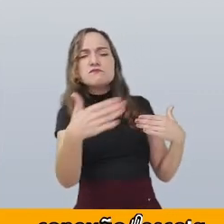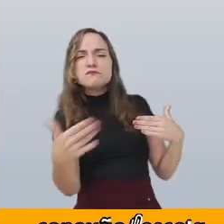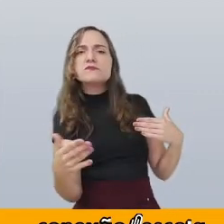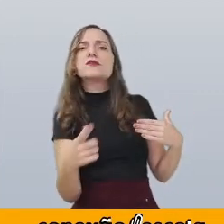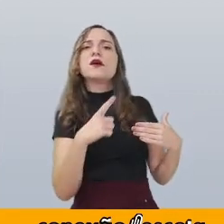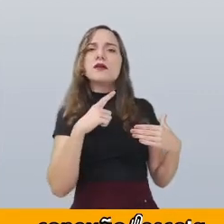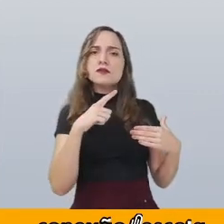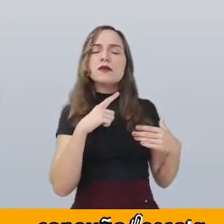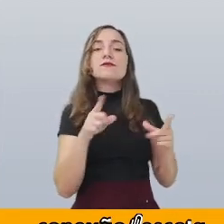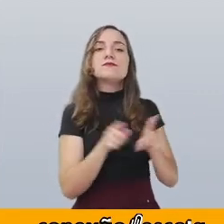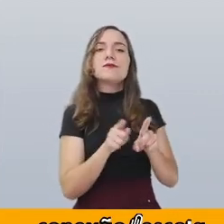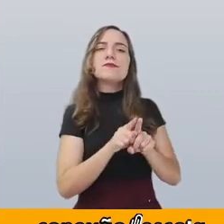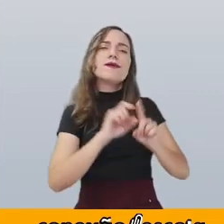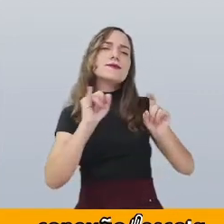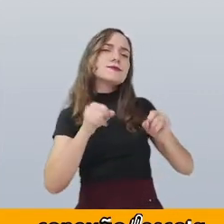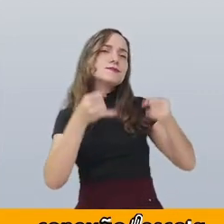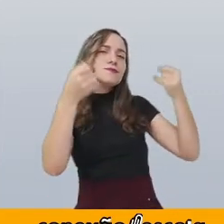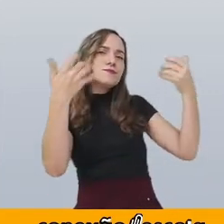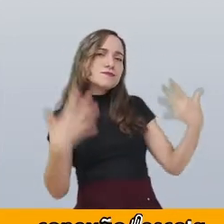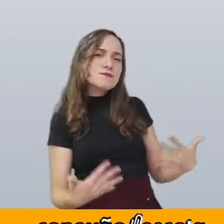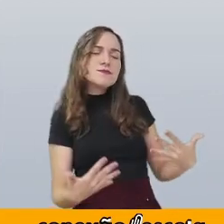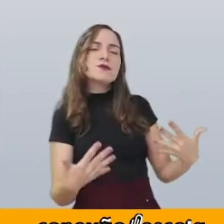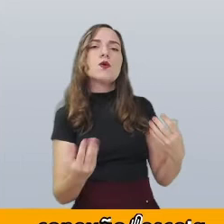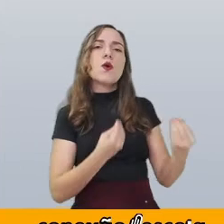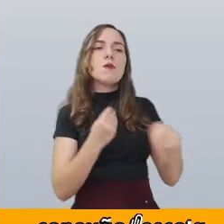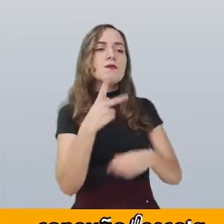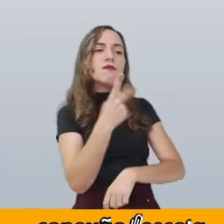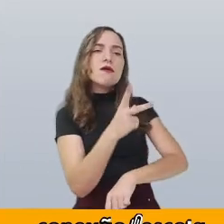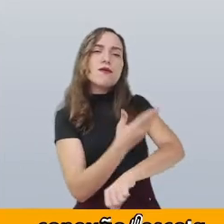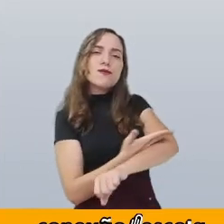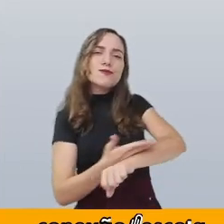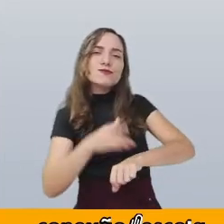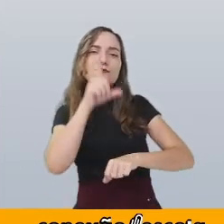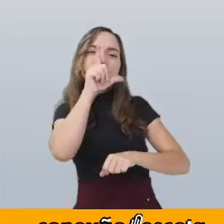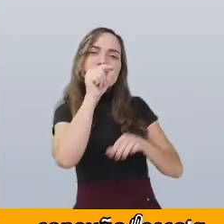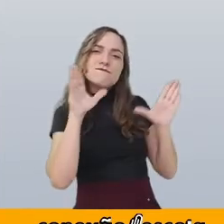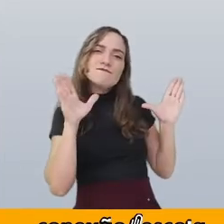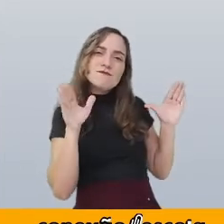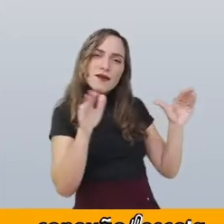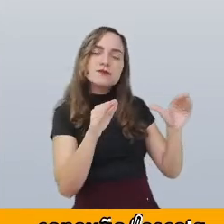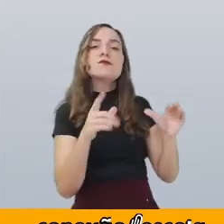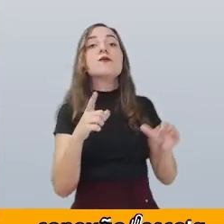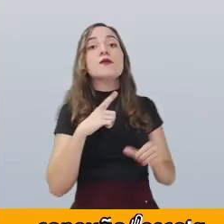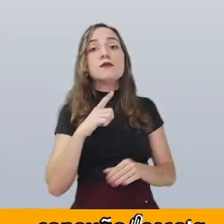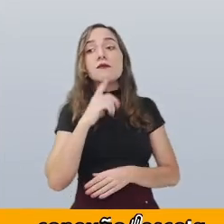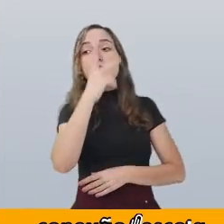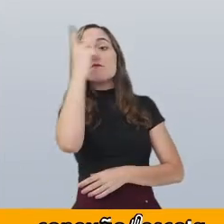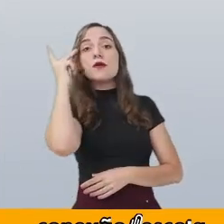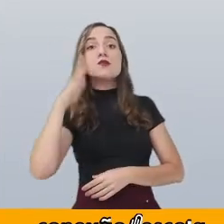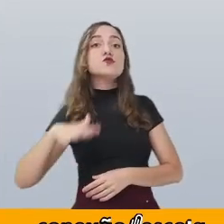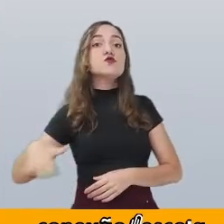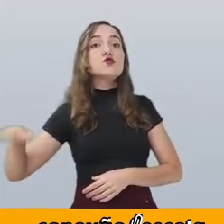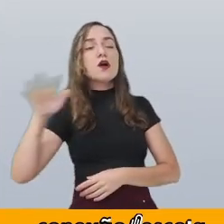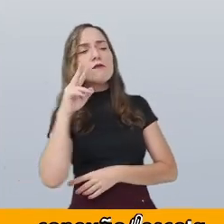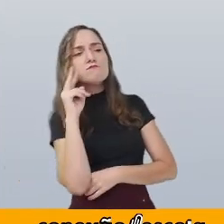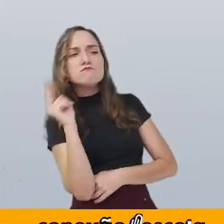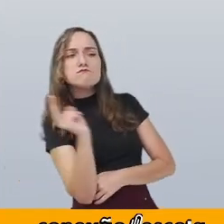a descrição dos hábitos dos pássaros são feitos por entusiastas da